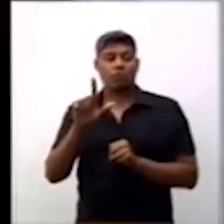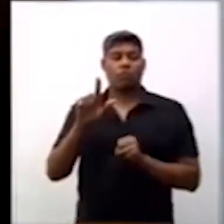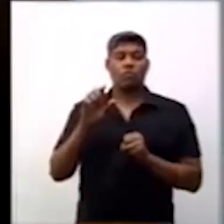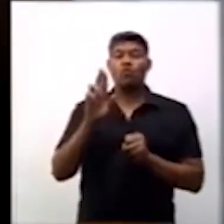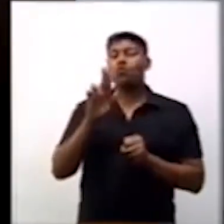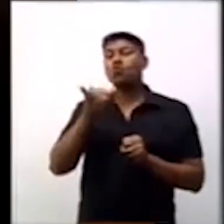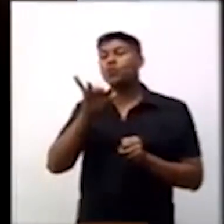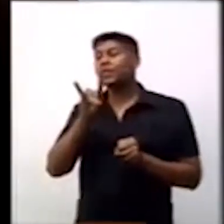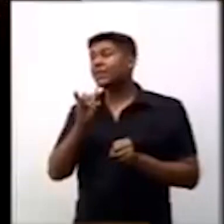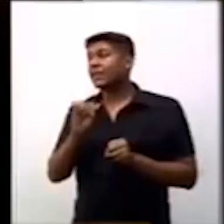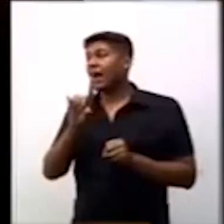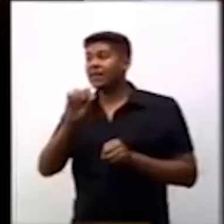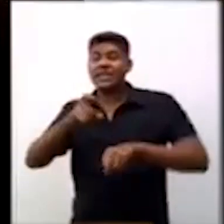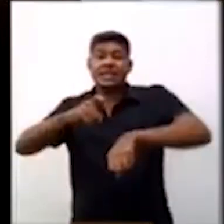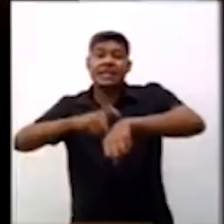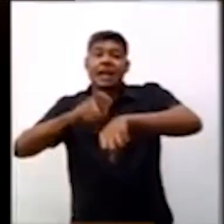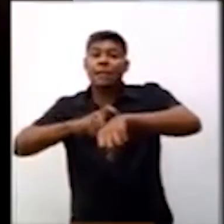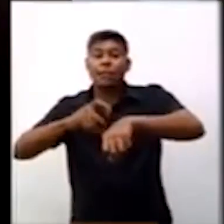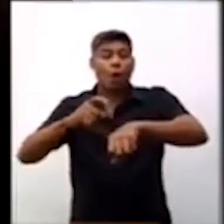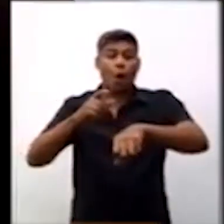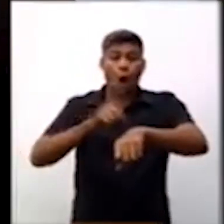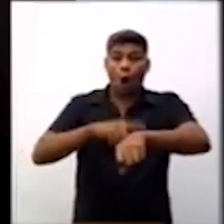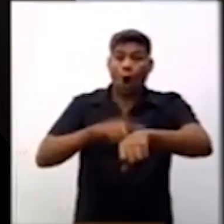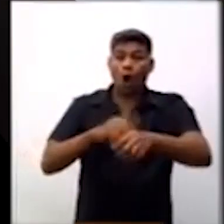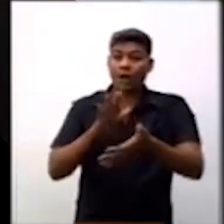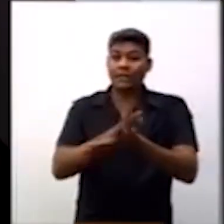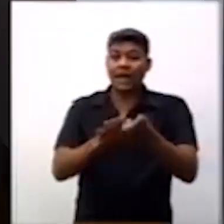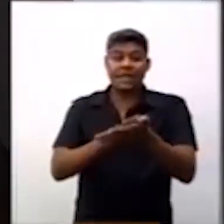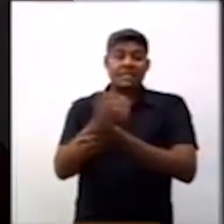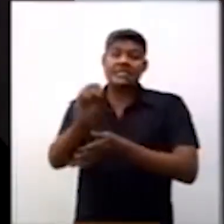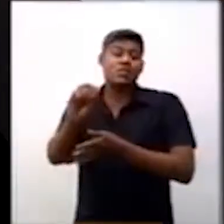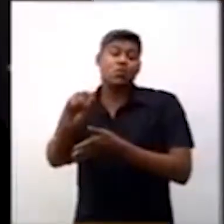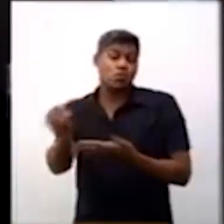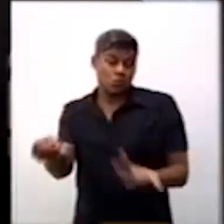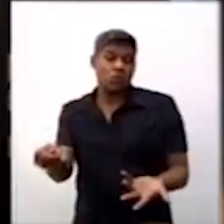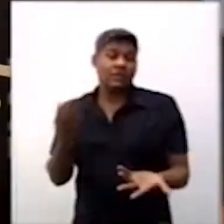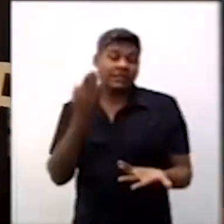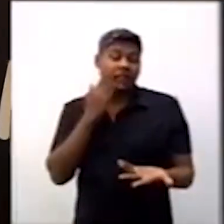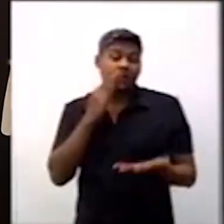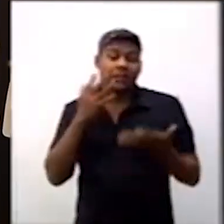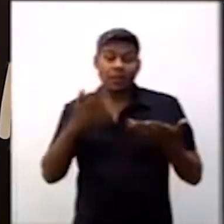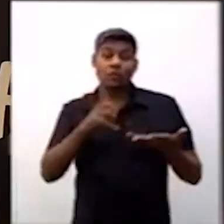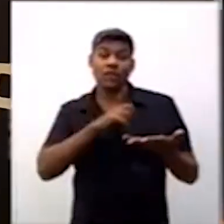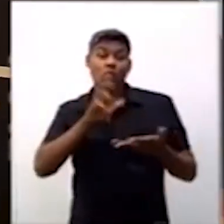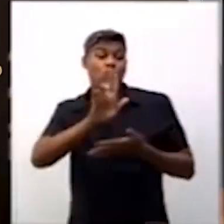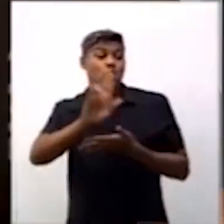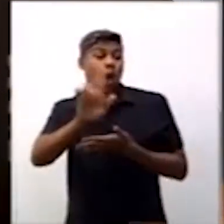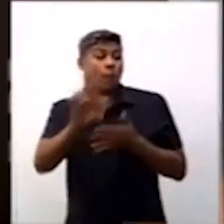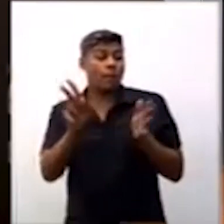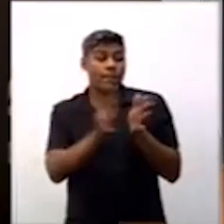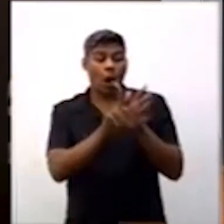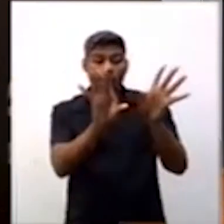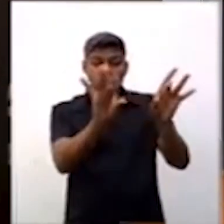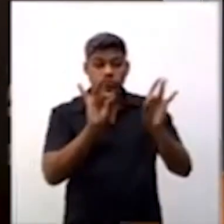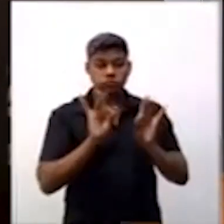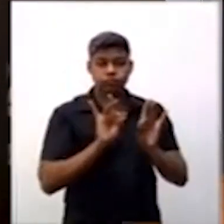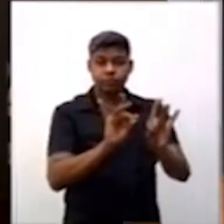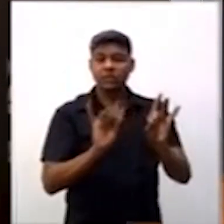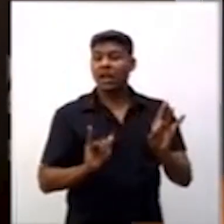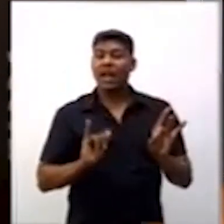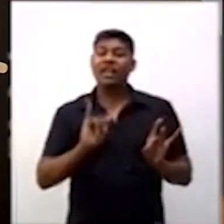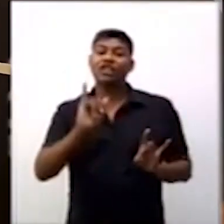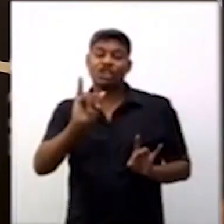watt, mas o tempo não é medido em hora, o tempo é medido em segundos. E aí então você tem um nome para essa unidade de